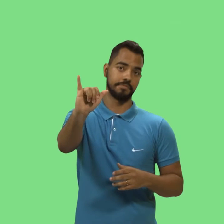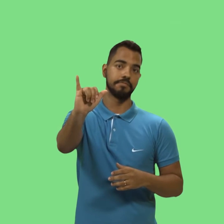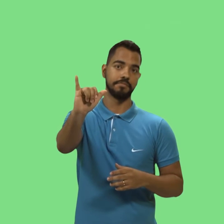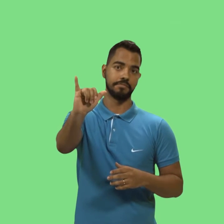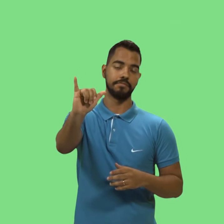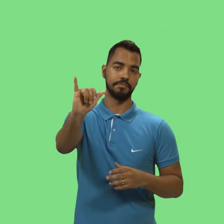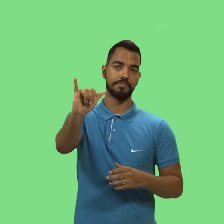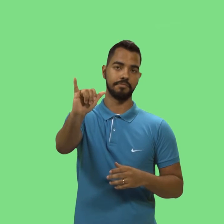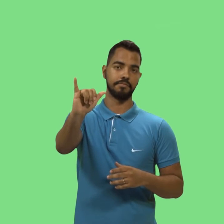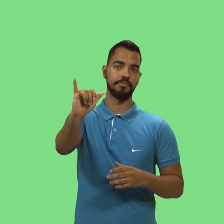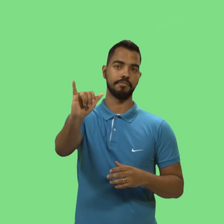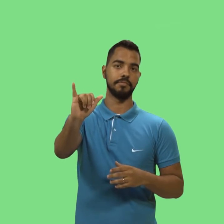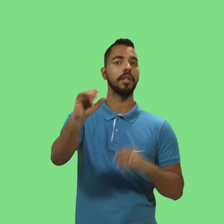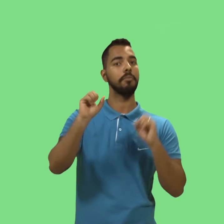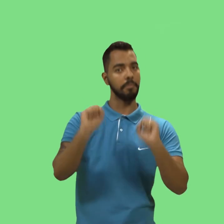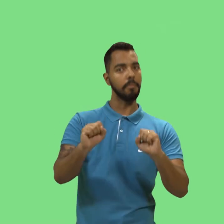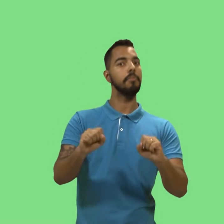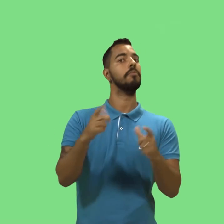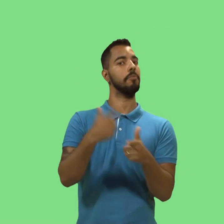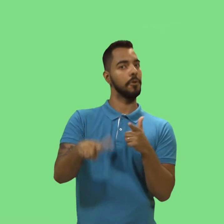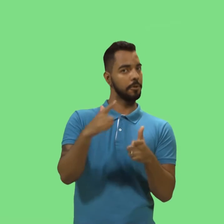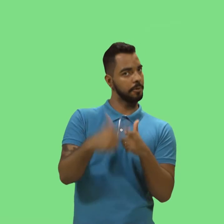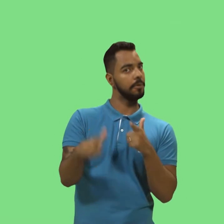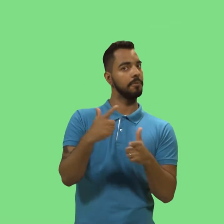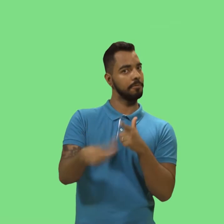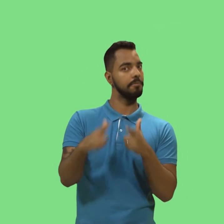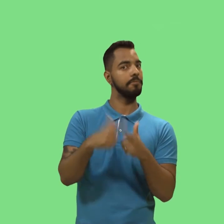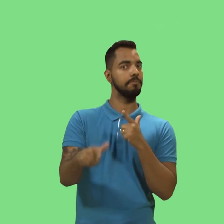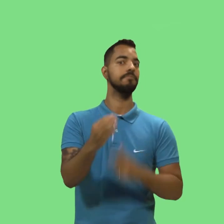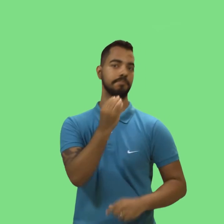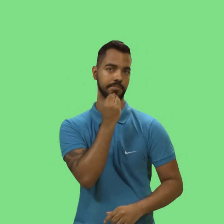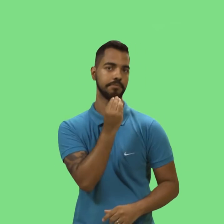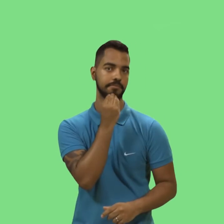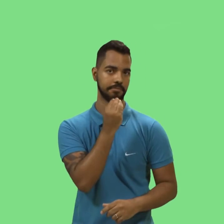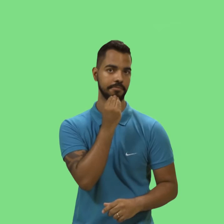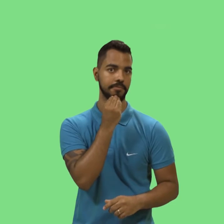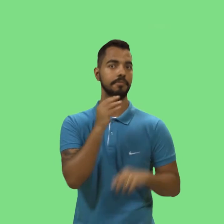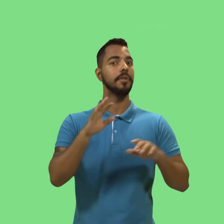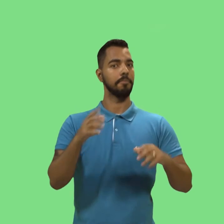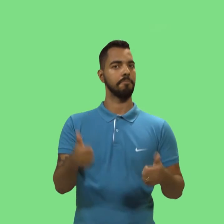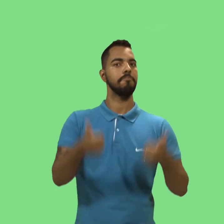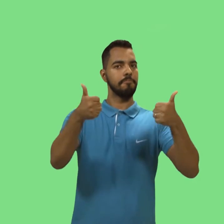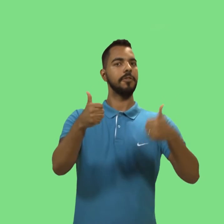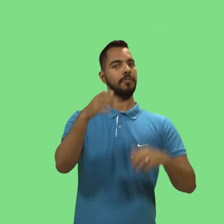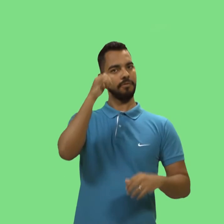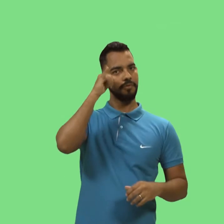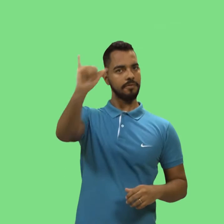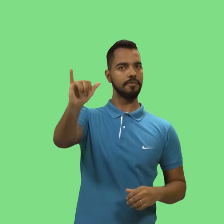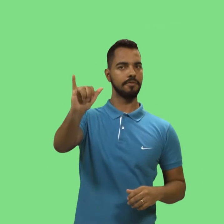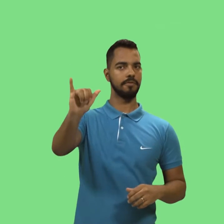descuido pode causar grandes transtornos no dia a dia do profissional.